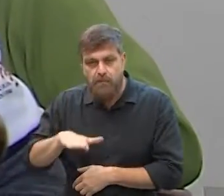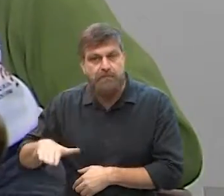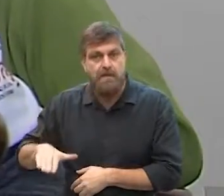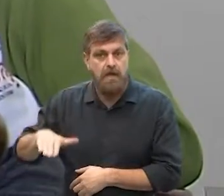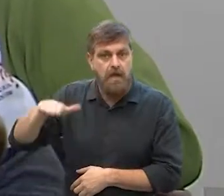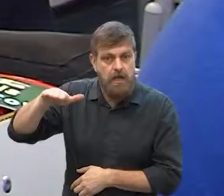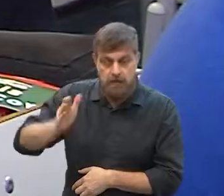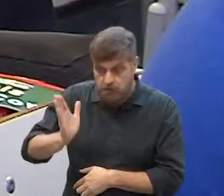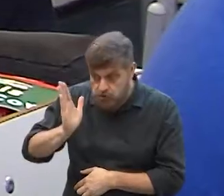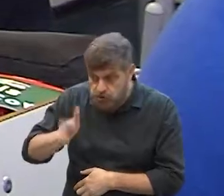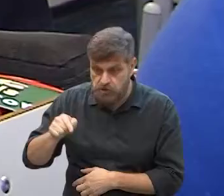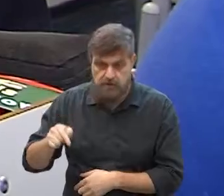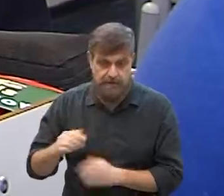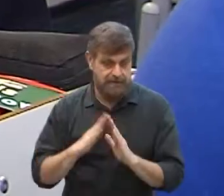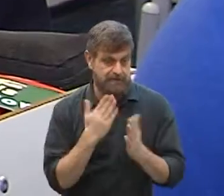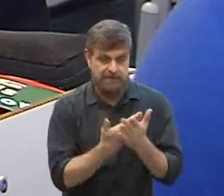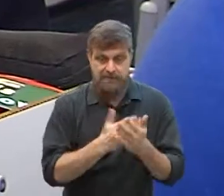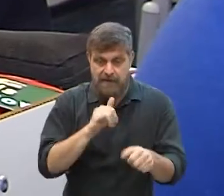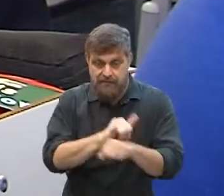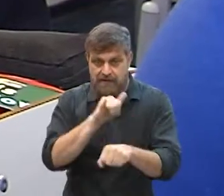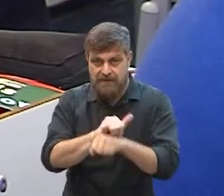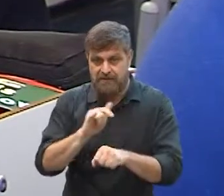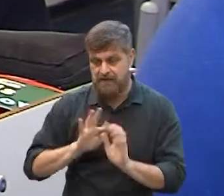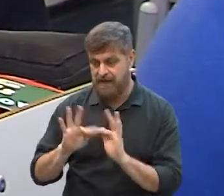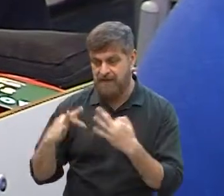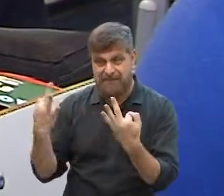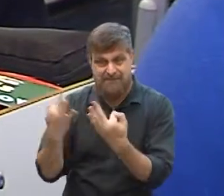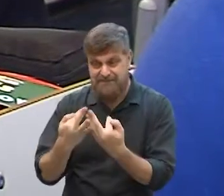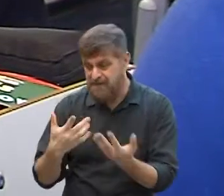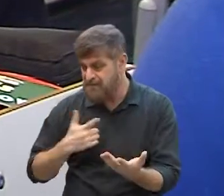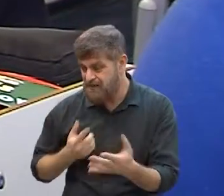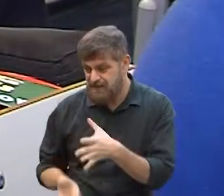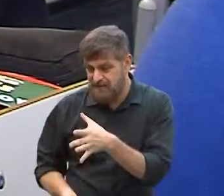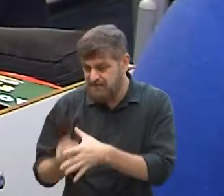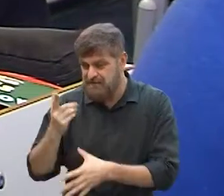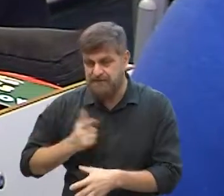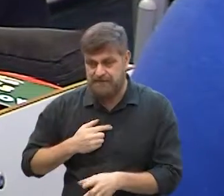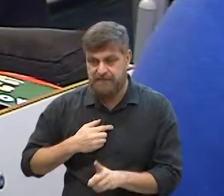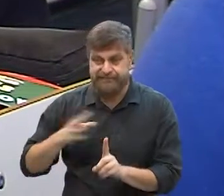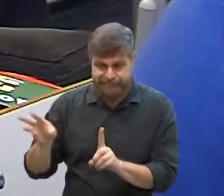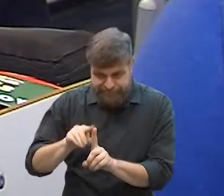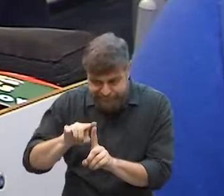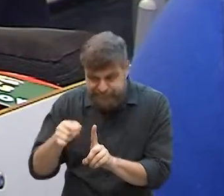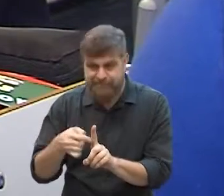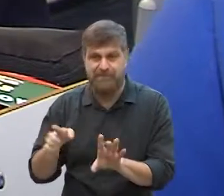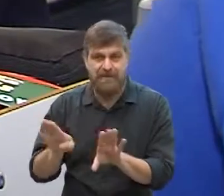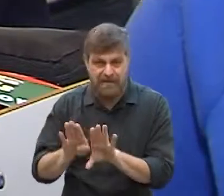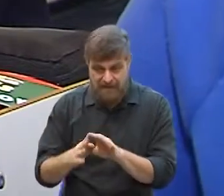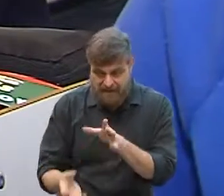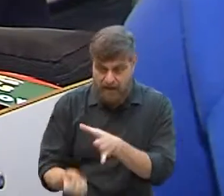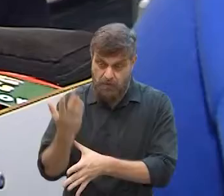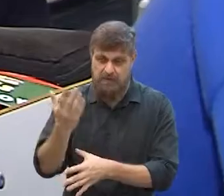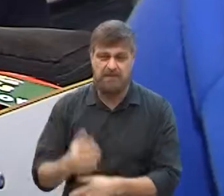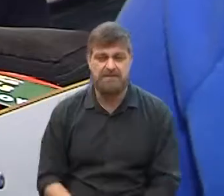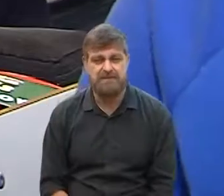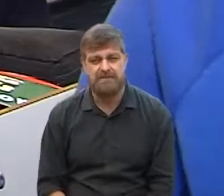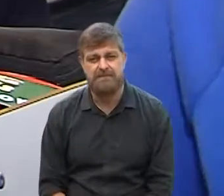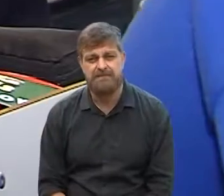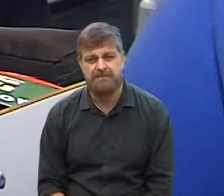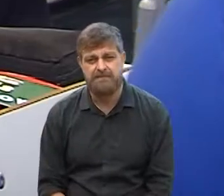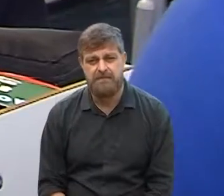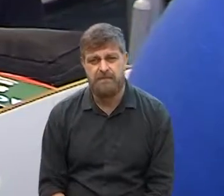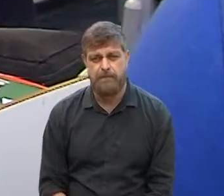precoce, de construção de família de modo precoce também, que ocorre muito, né? Então a